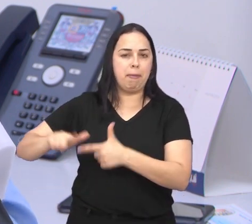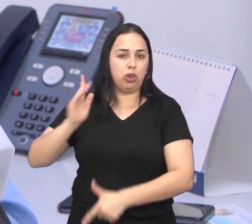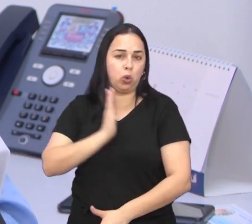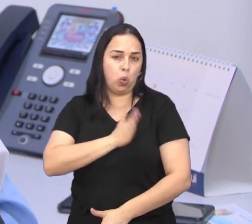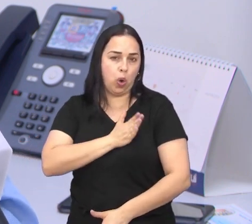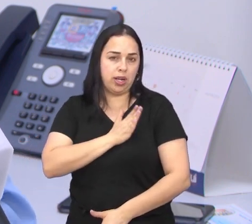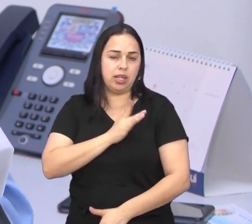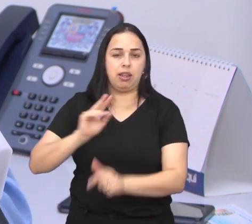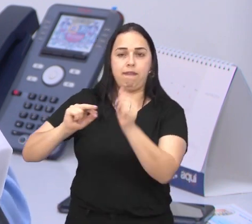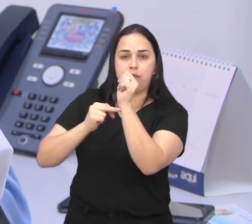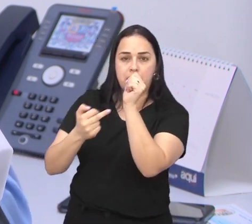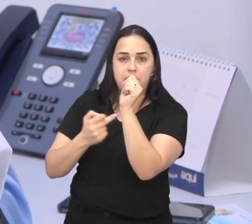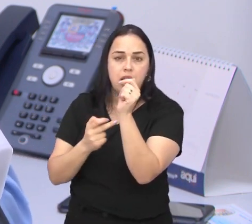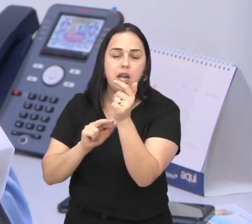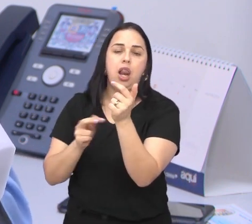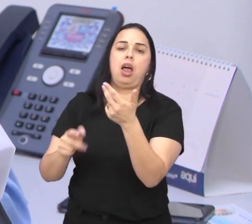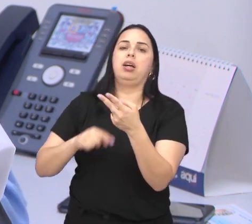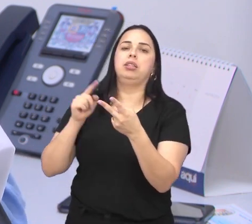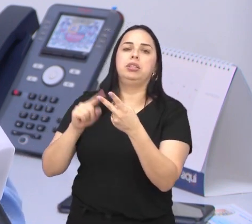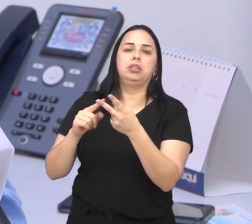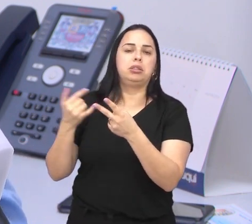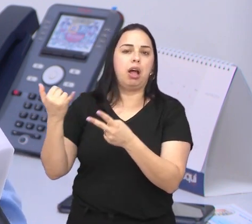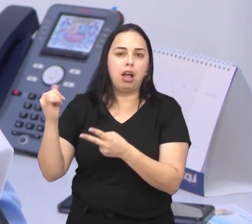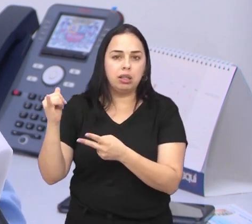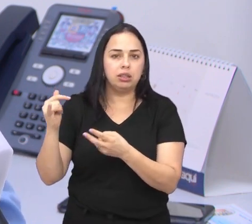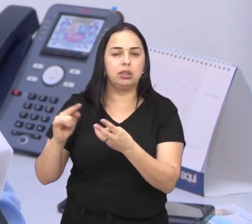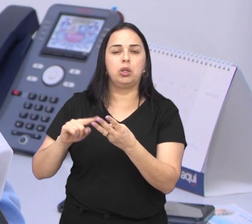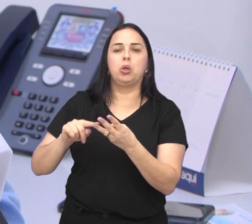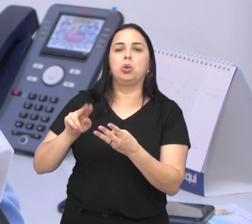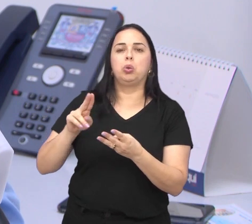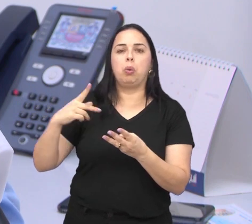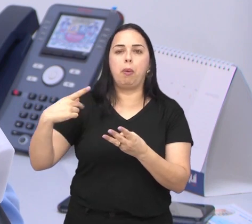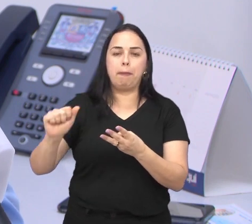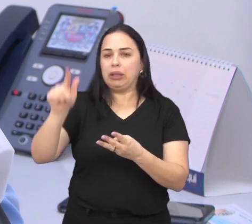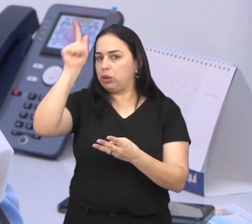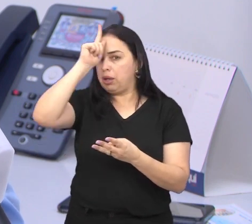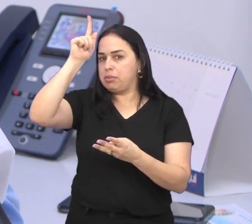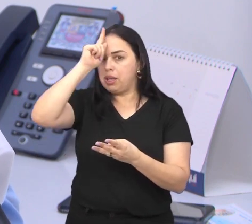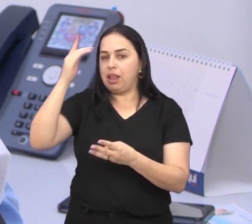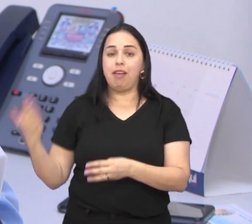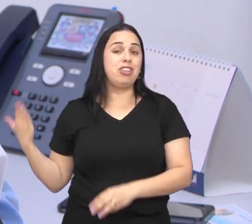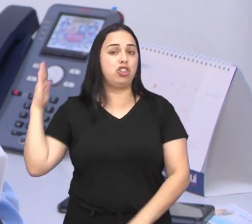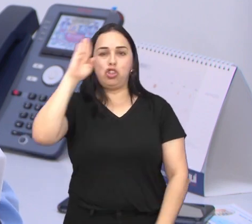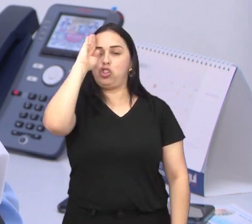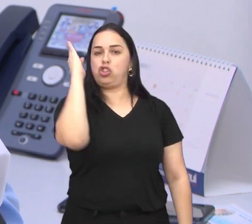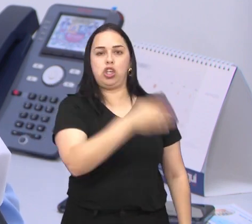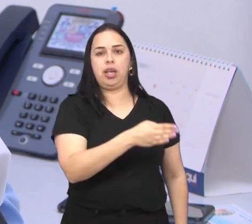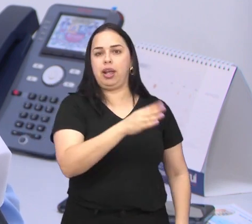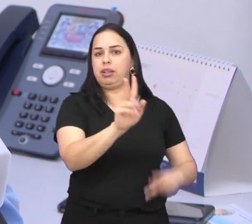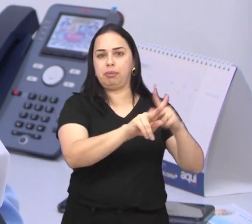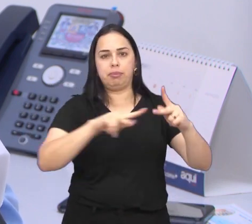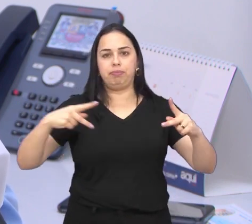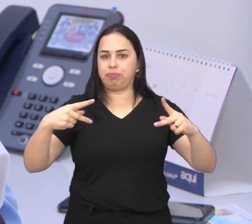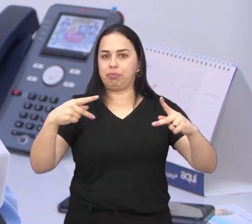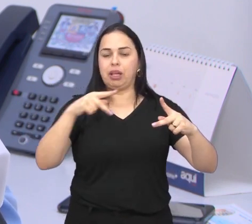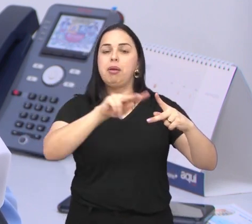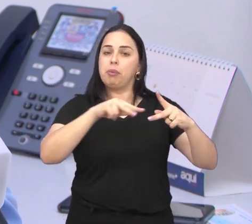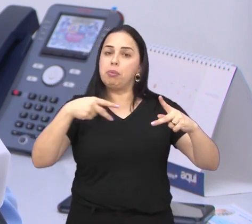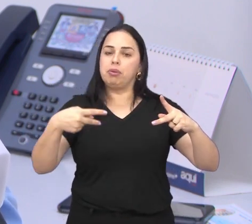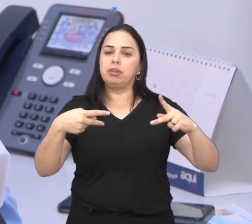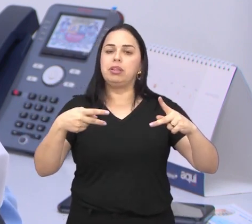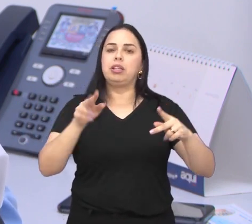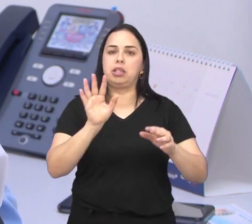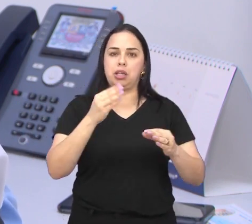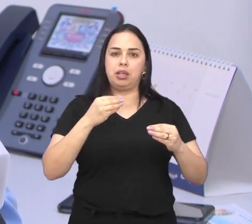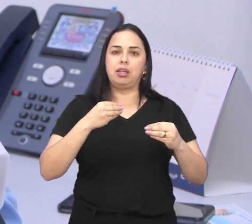na Vila Industrial, no UPA Alto da Ponte, no UPA Campo dos Alemães, ele vai direto para o